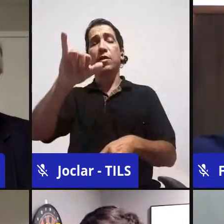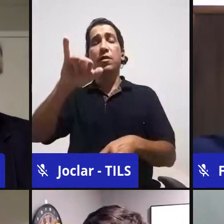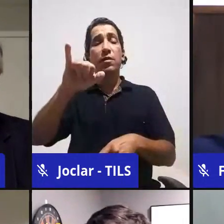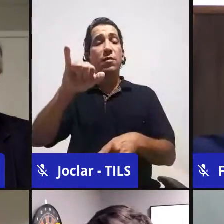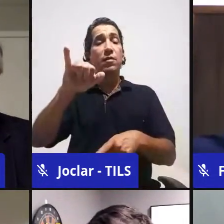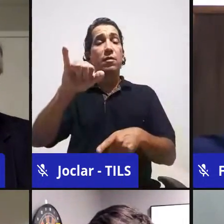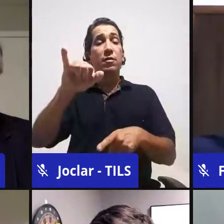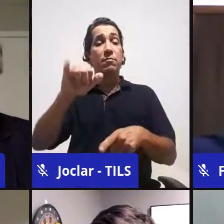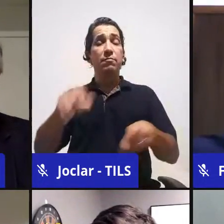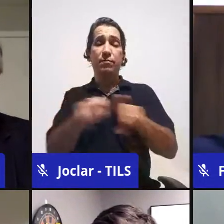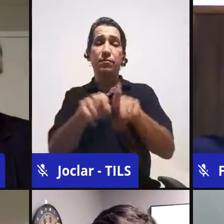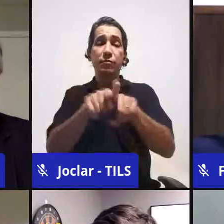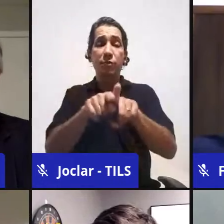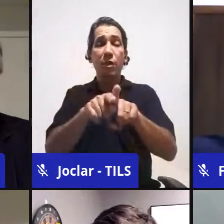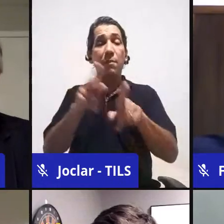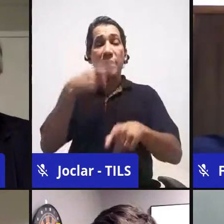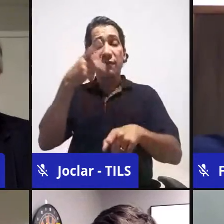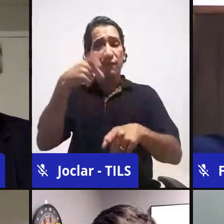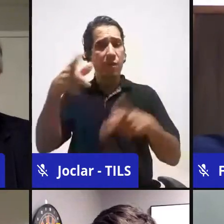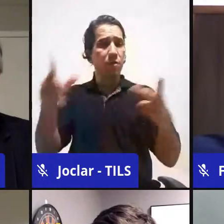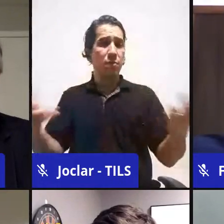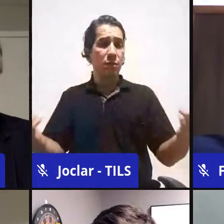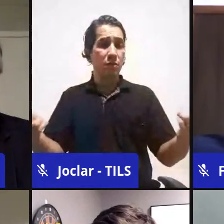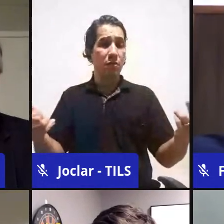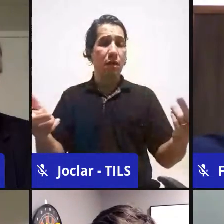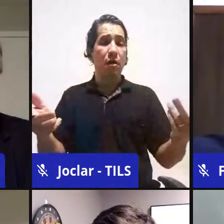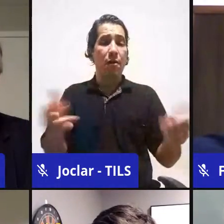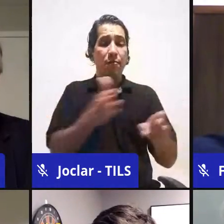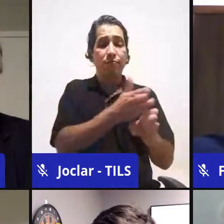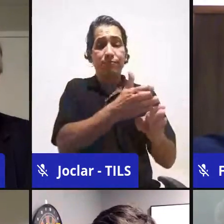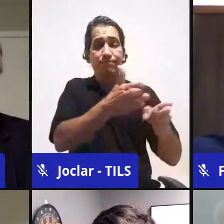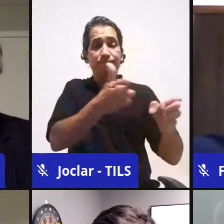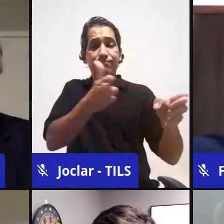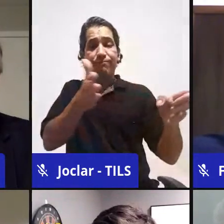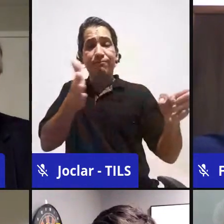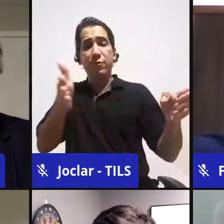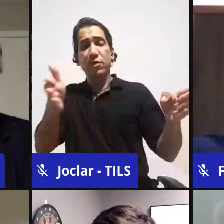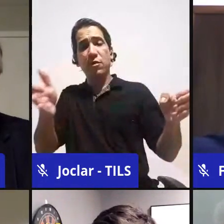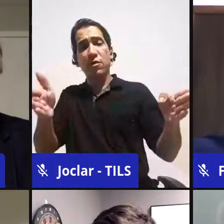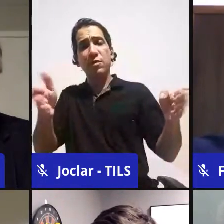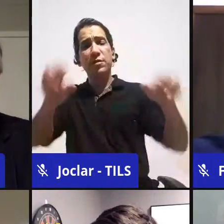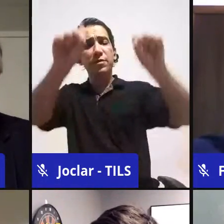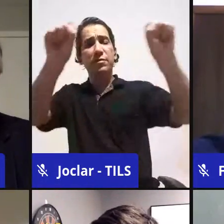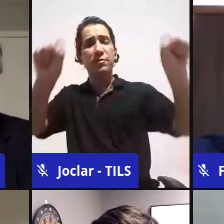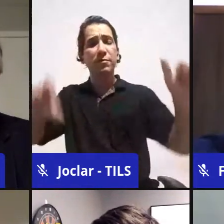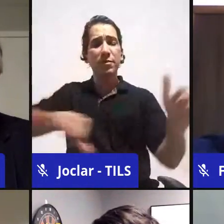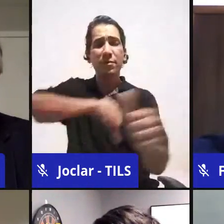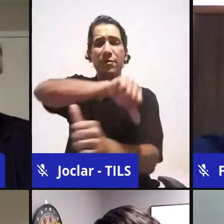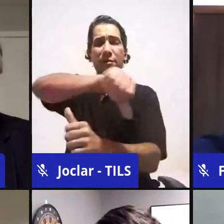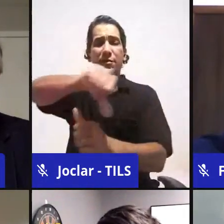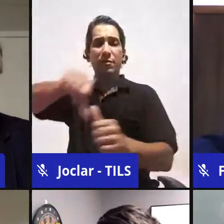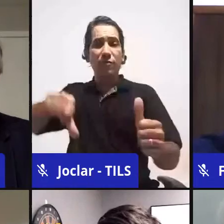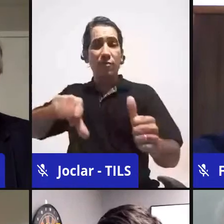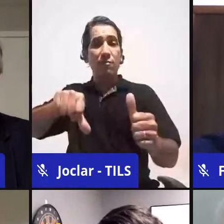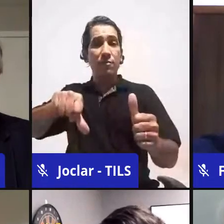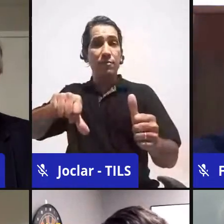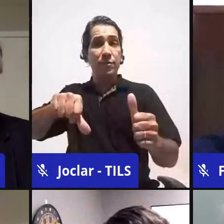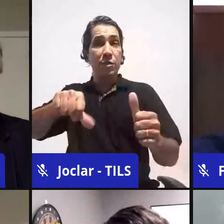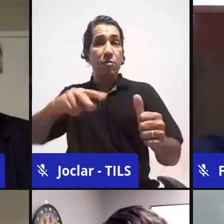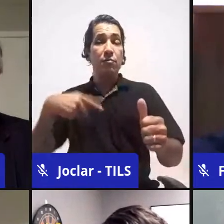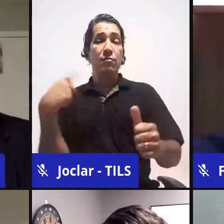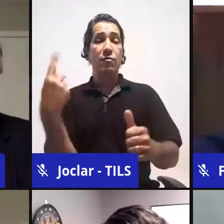de transformação que passa, né, pelo humano, por nós, né? E aí,